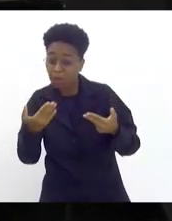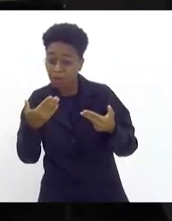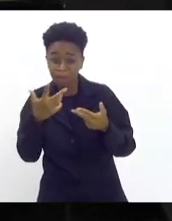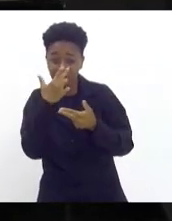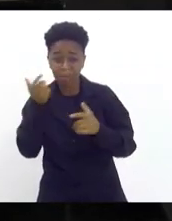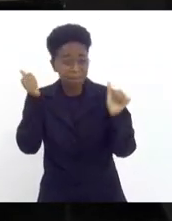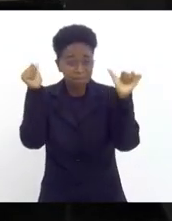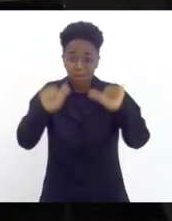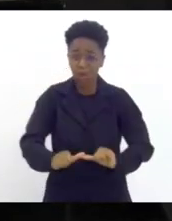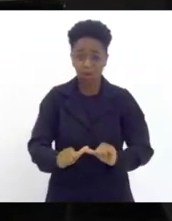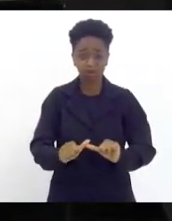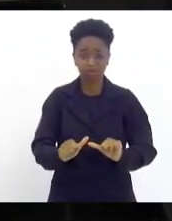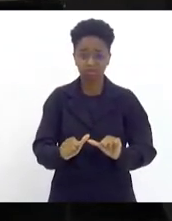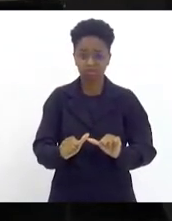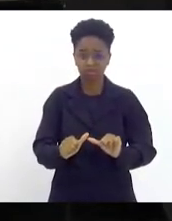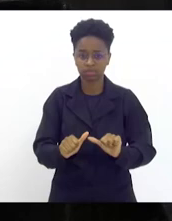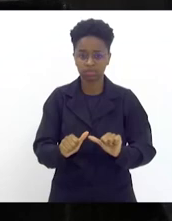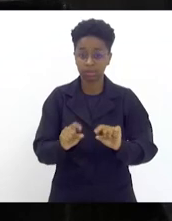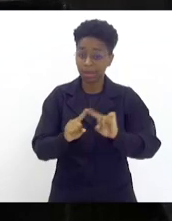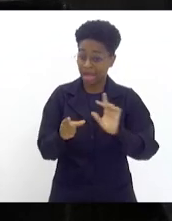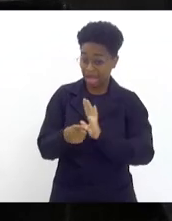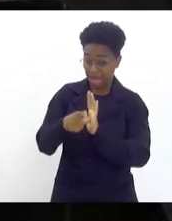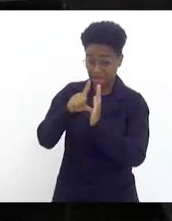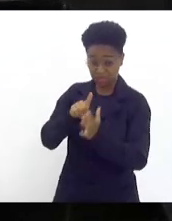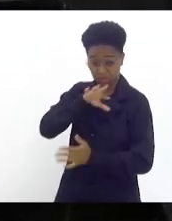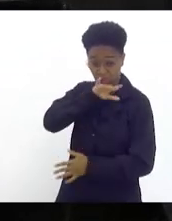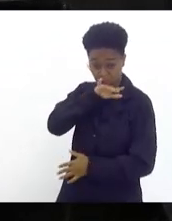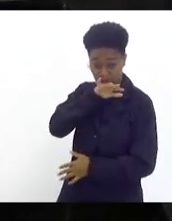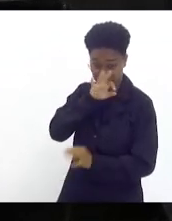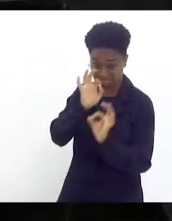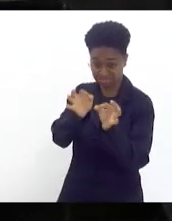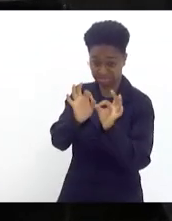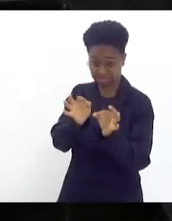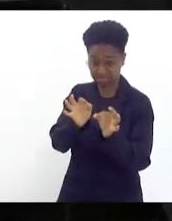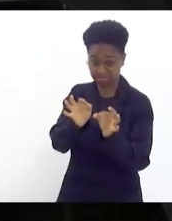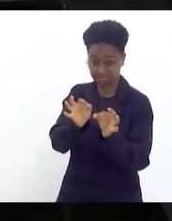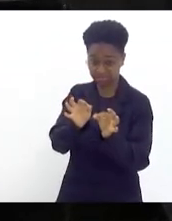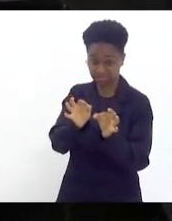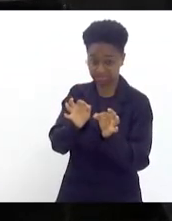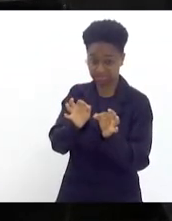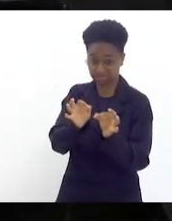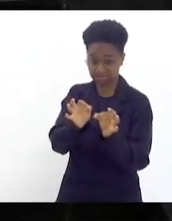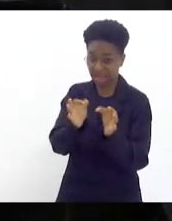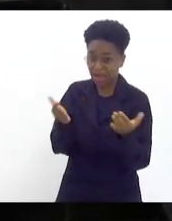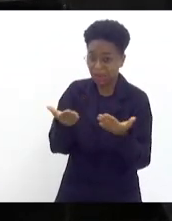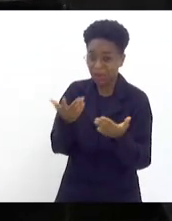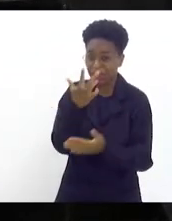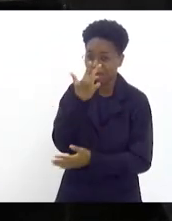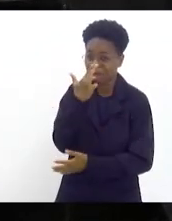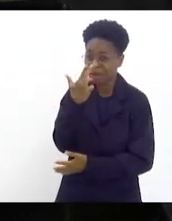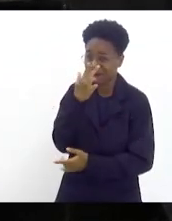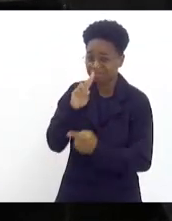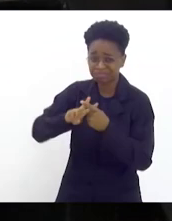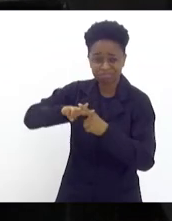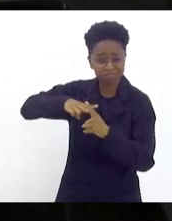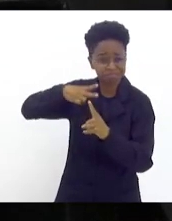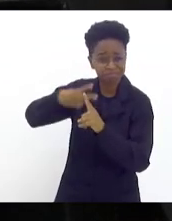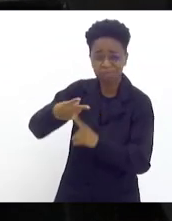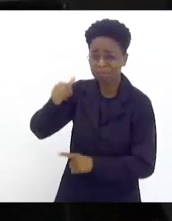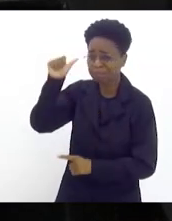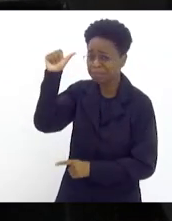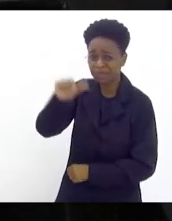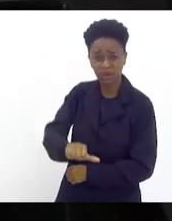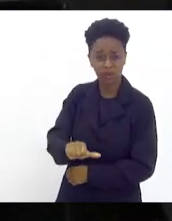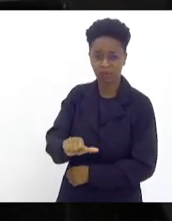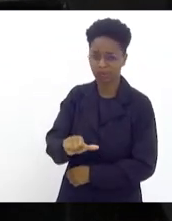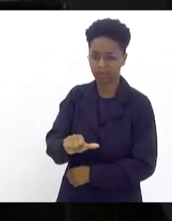tava se antes estava ruim Parece que ficou pior do que